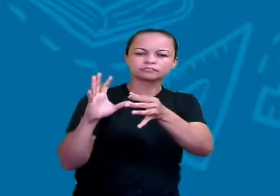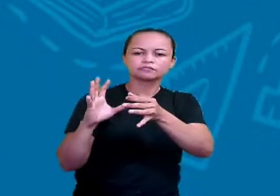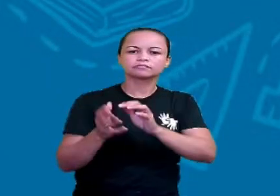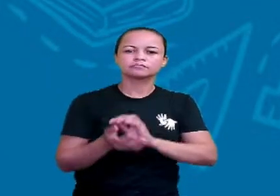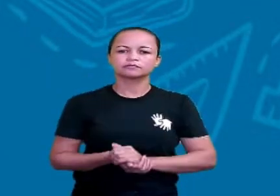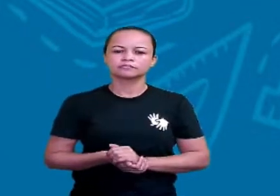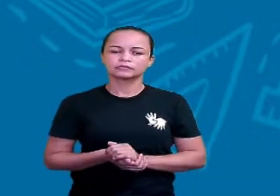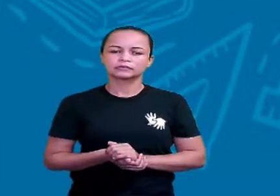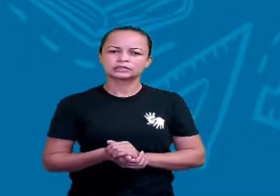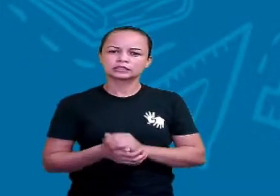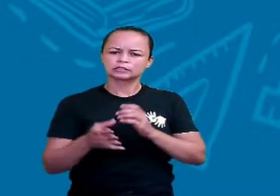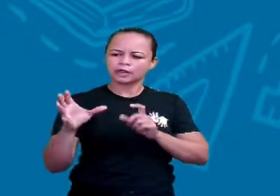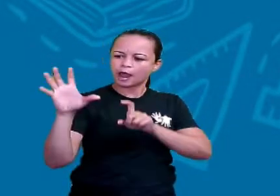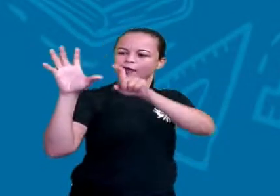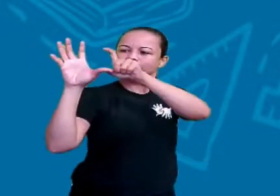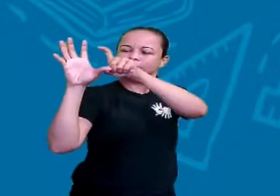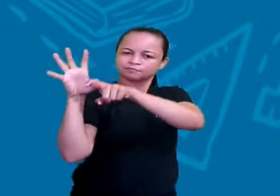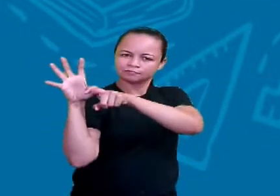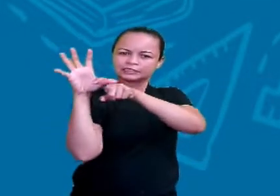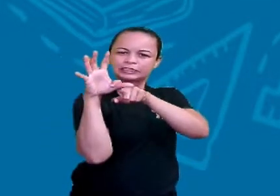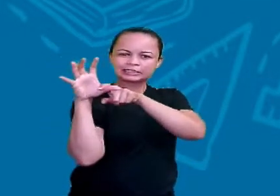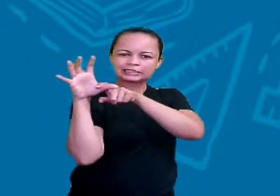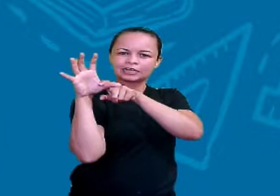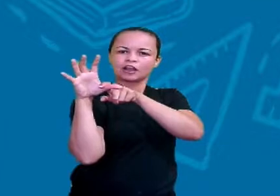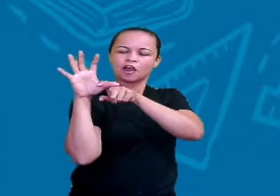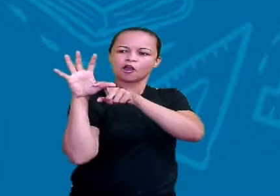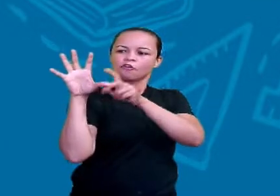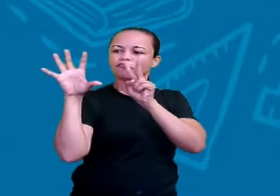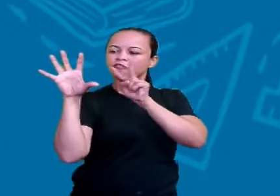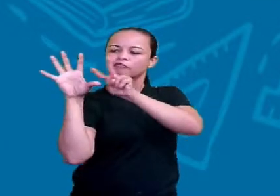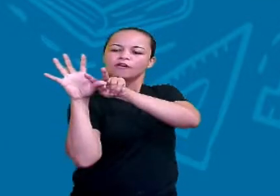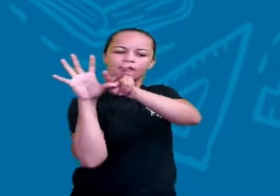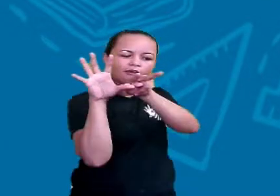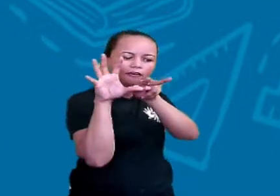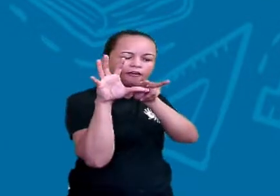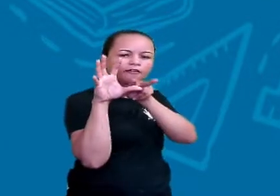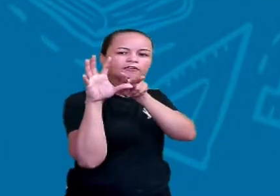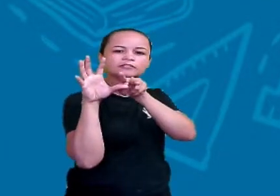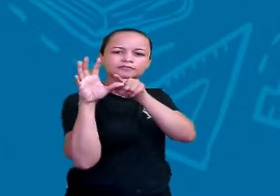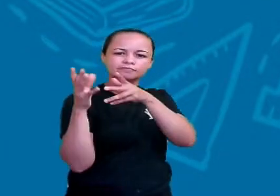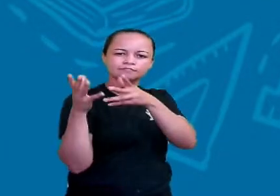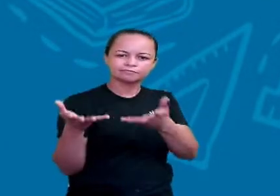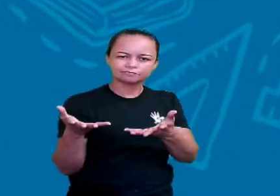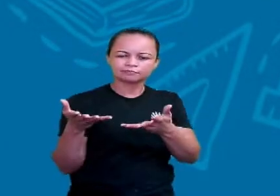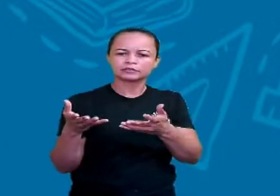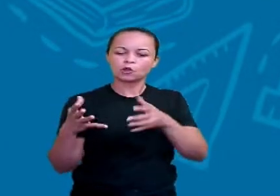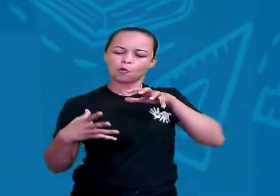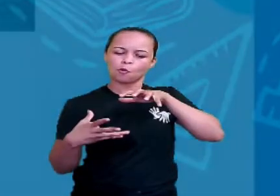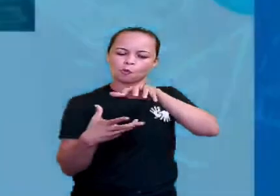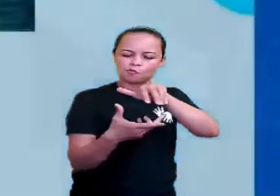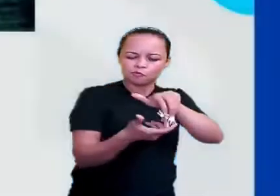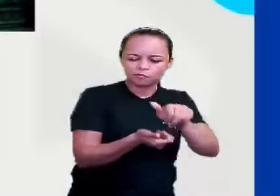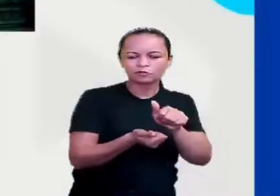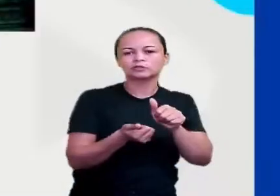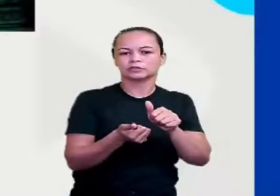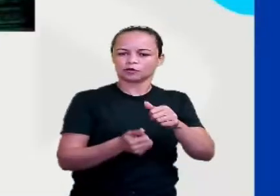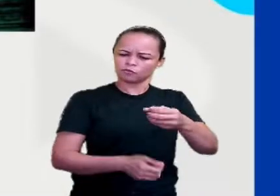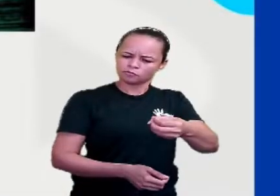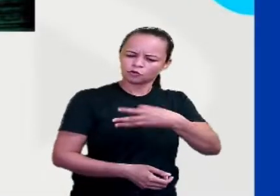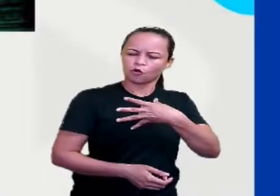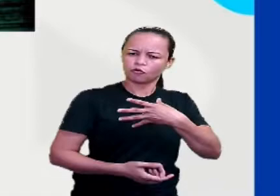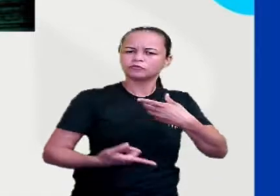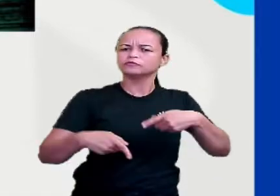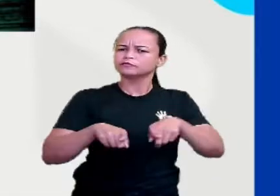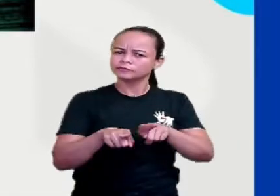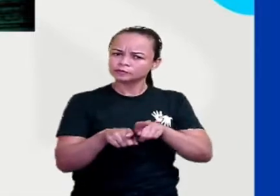Trepar no alto, ficar sobre o galho, ver a manhã passar neste abrigo. O mundo inteiro é novo e